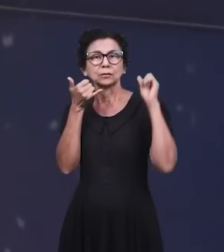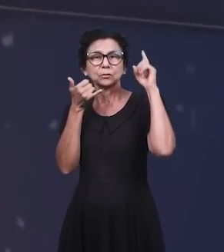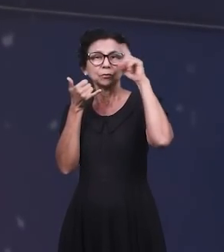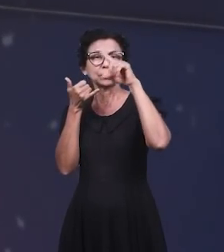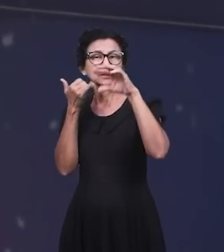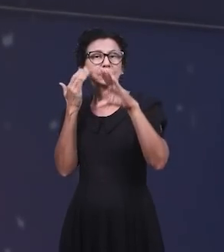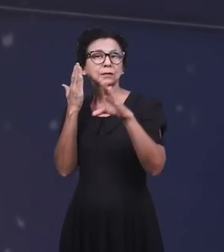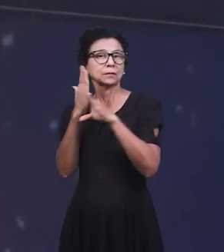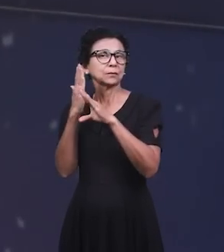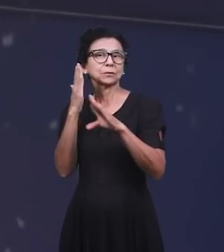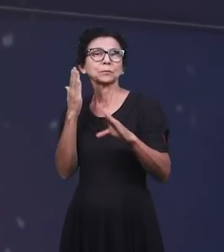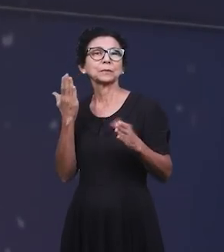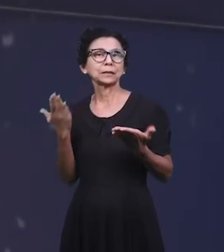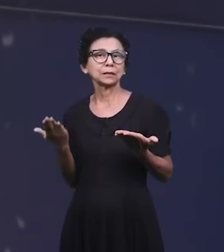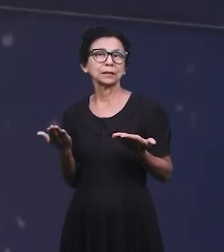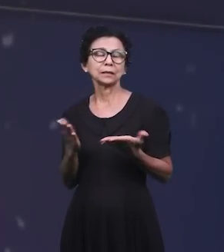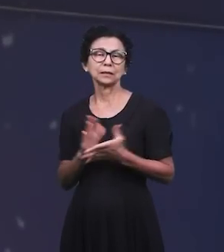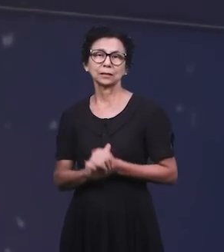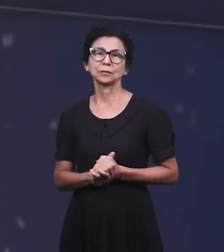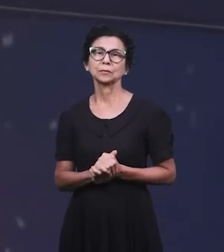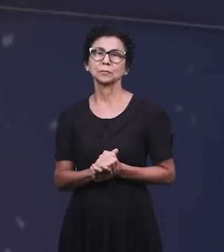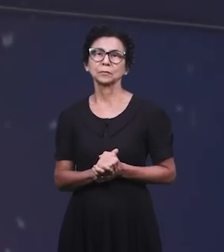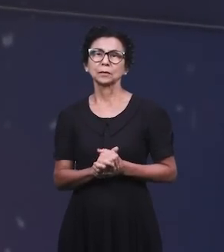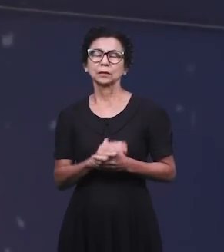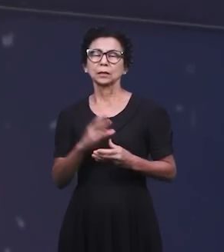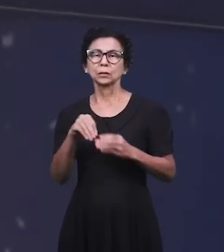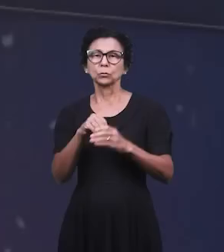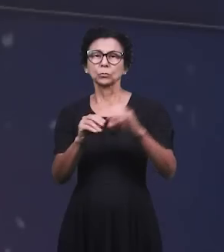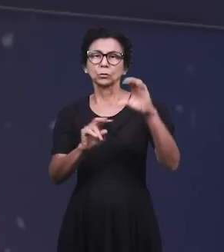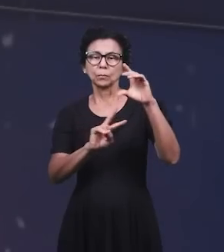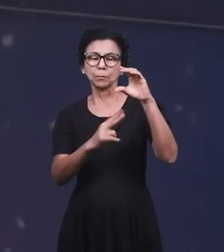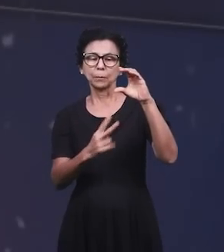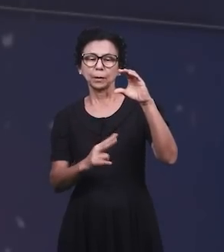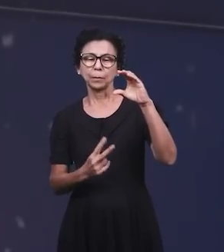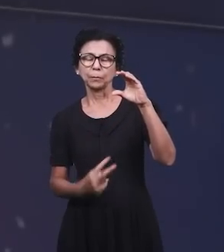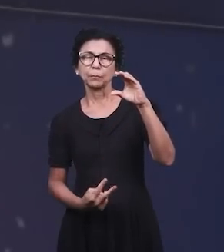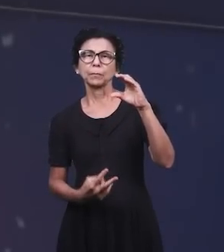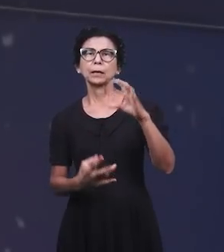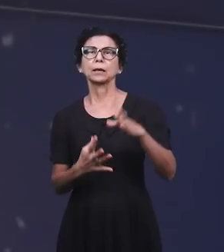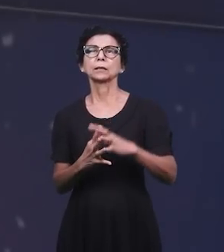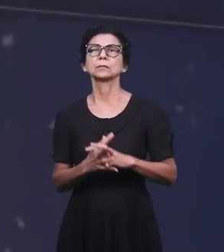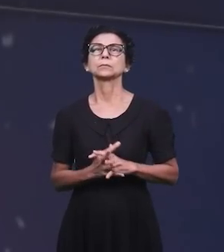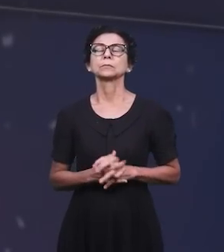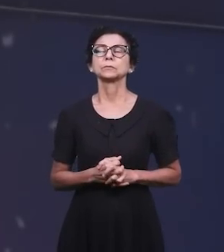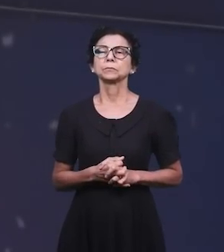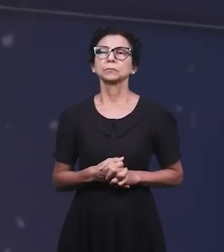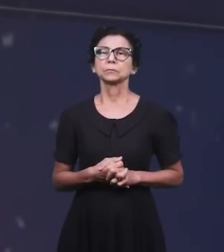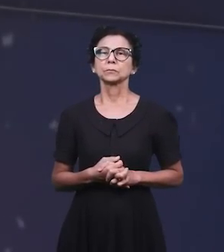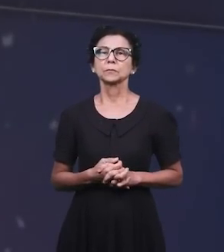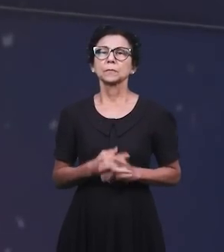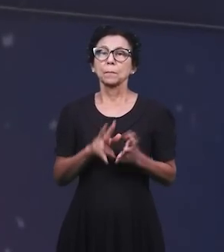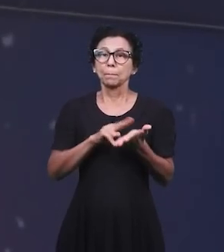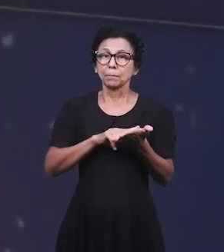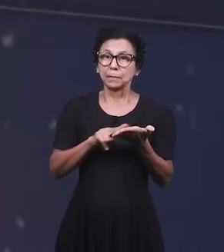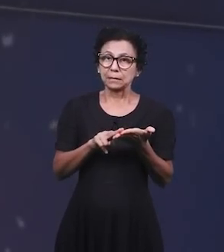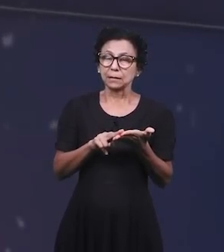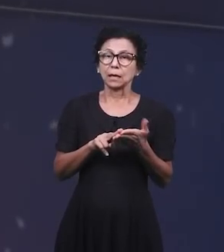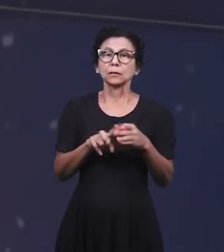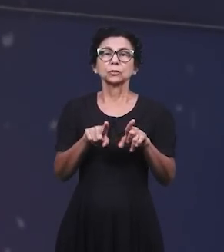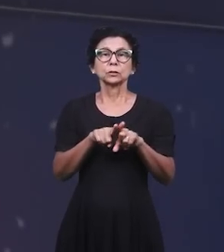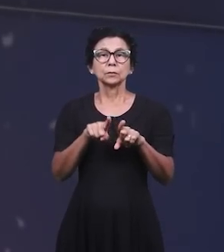né? Por quê? Porque tudo é criptografado. Enviar mensagem pelo Telegram, por exemplo, também é a mesma coisa.